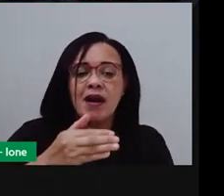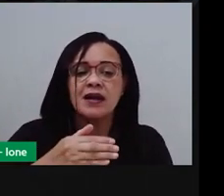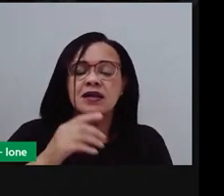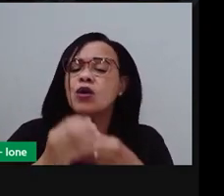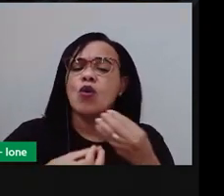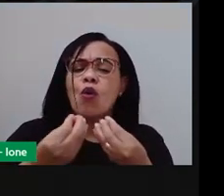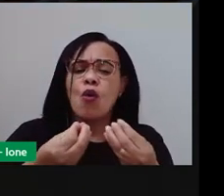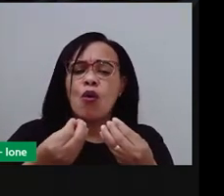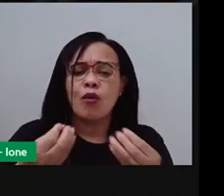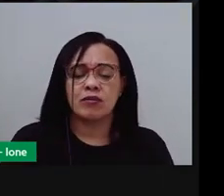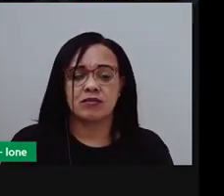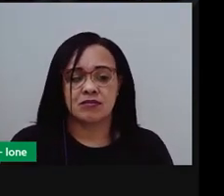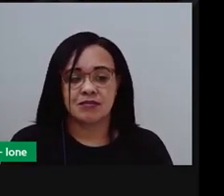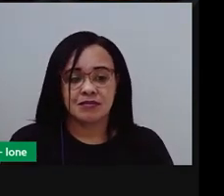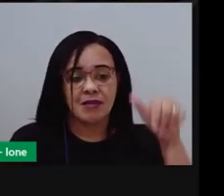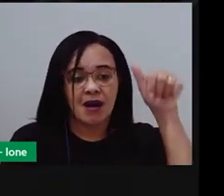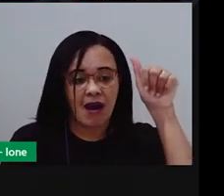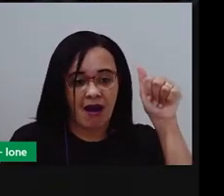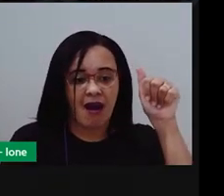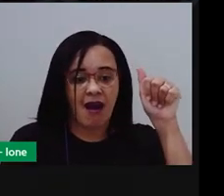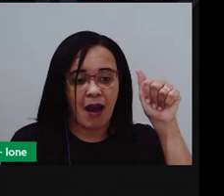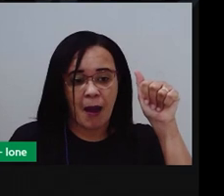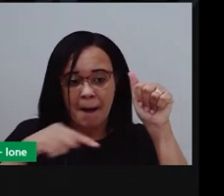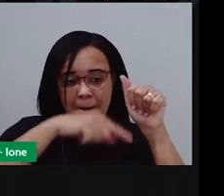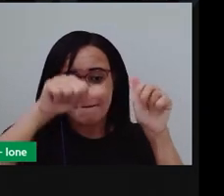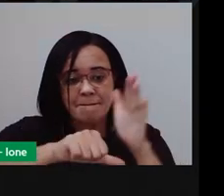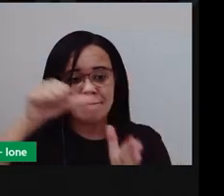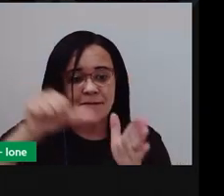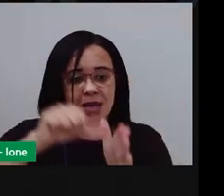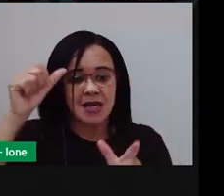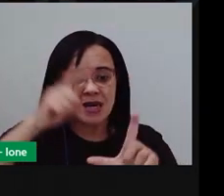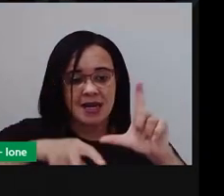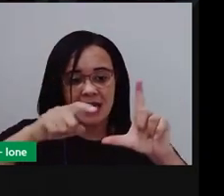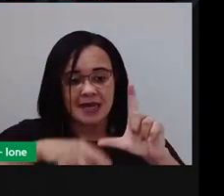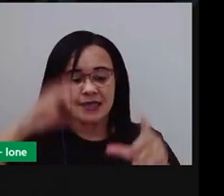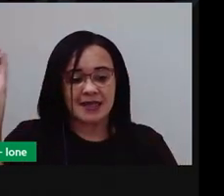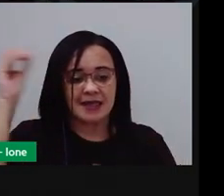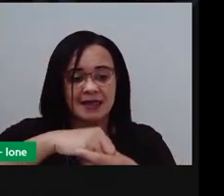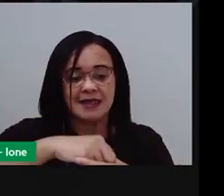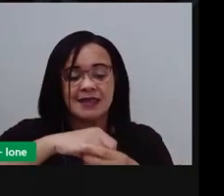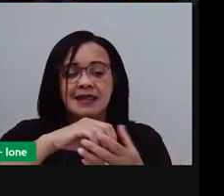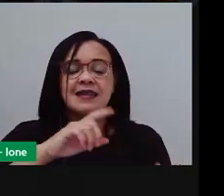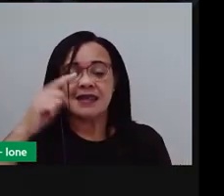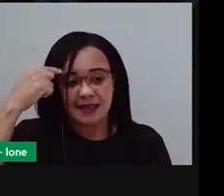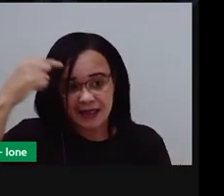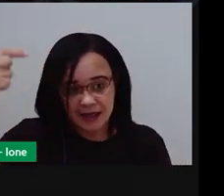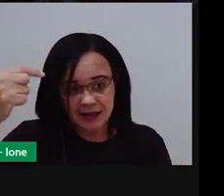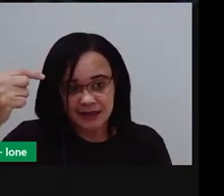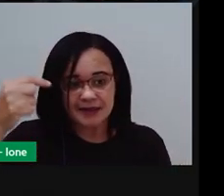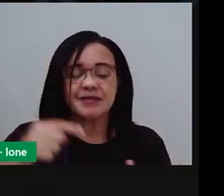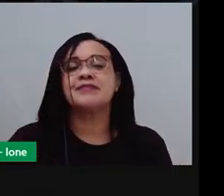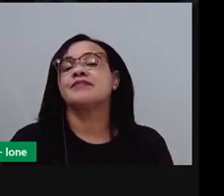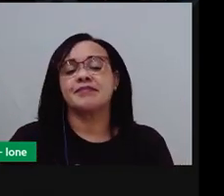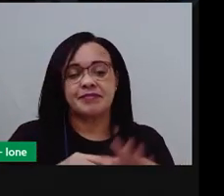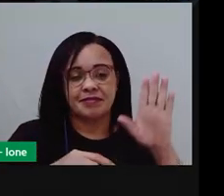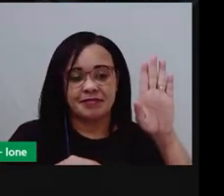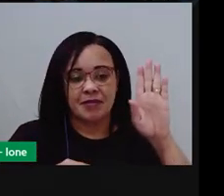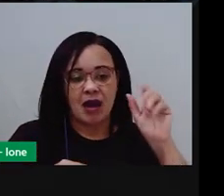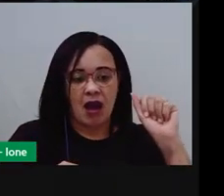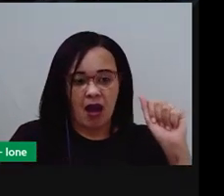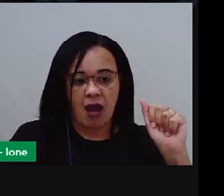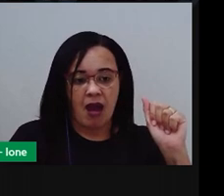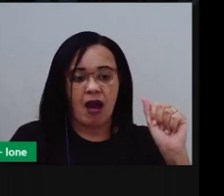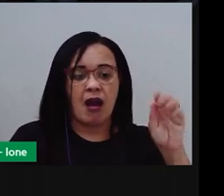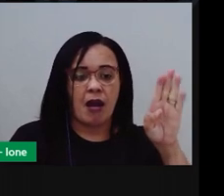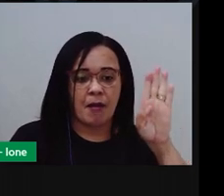alfabeto? A letra A. Depois tem a letra B,